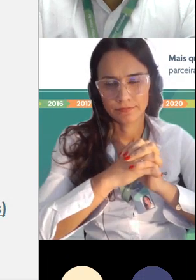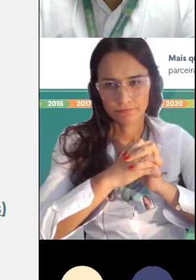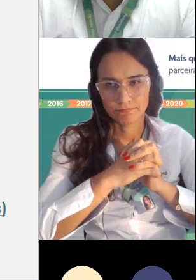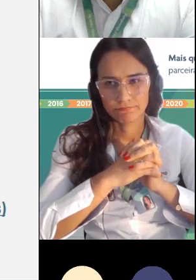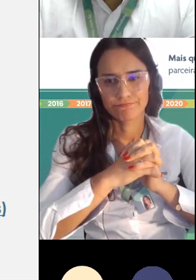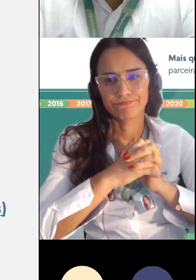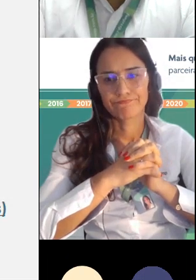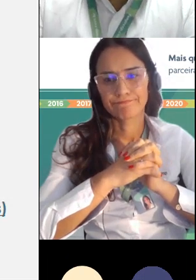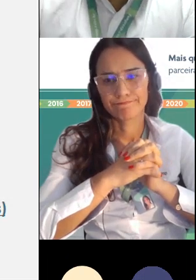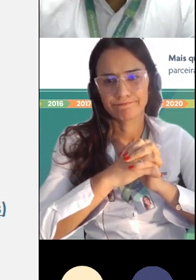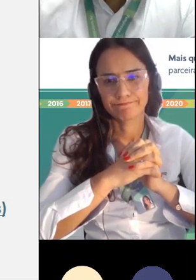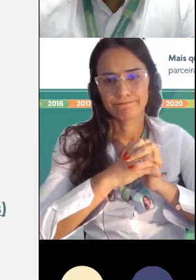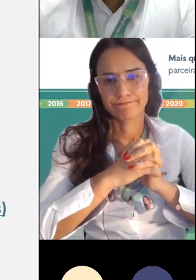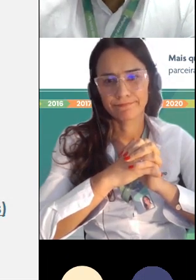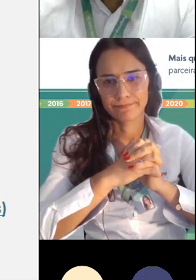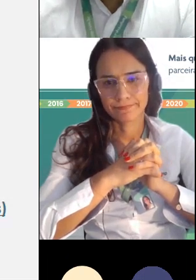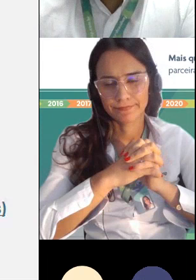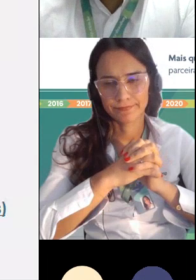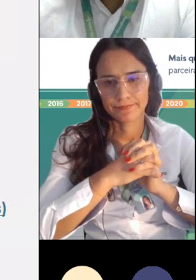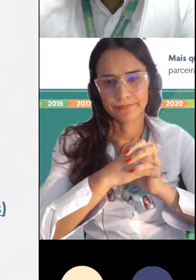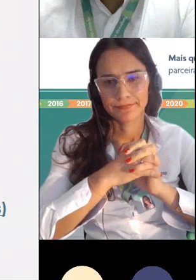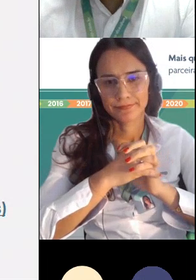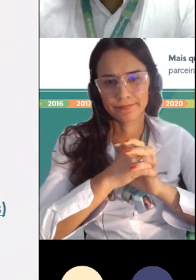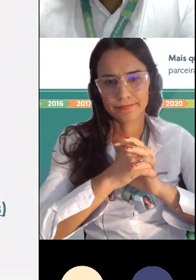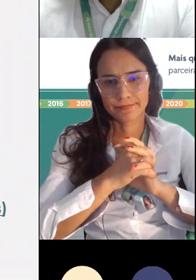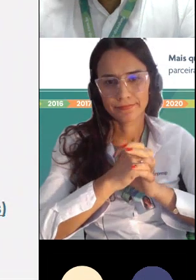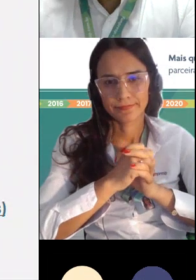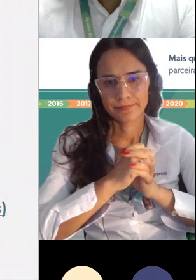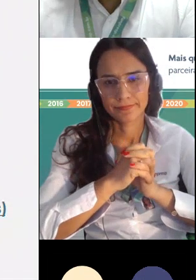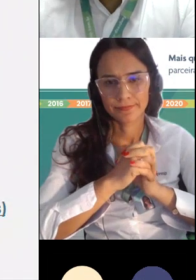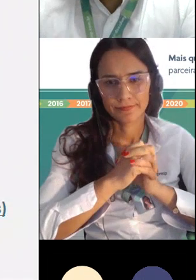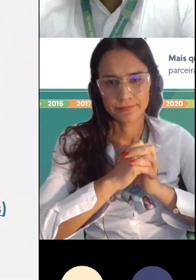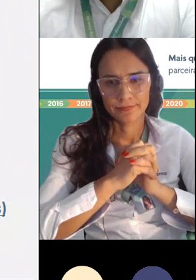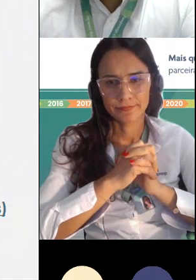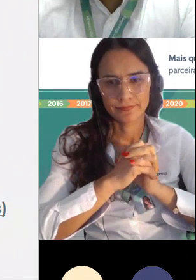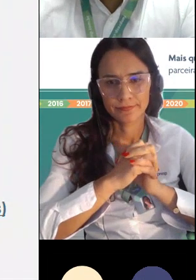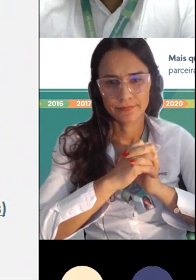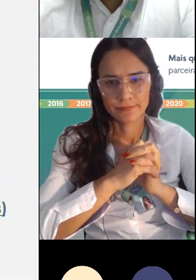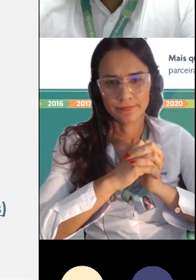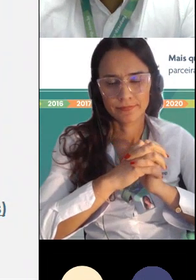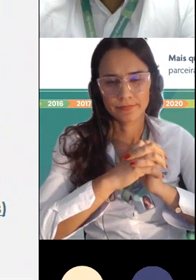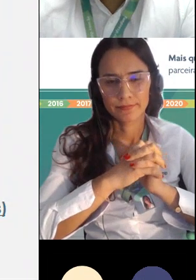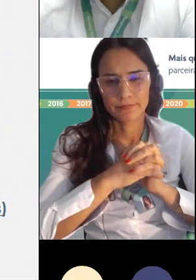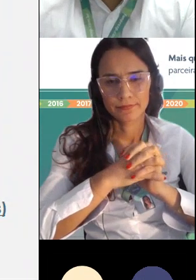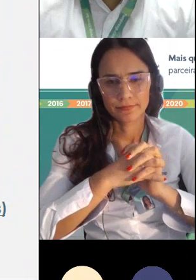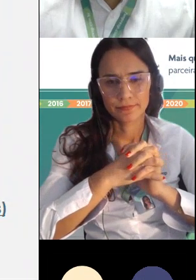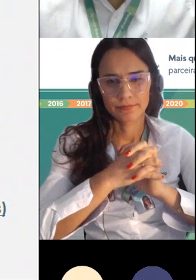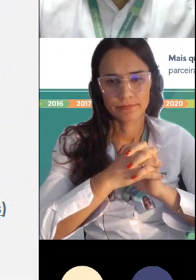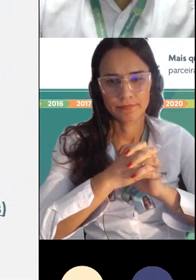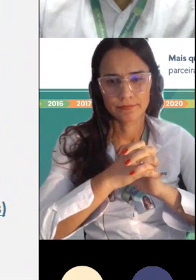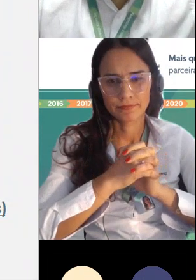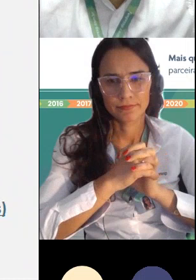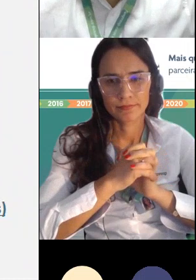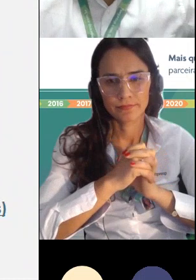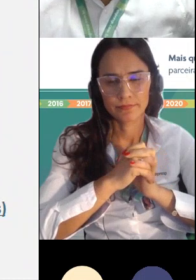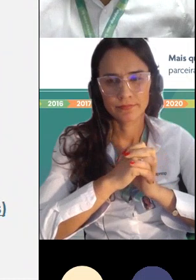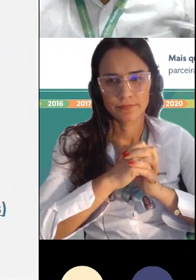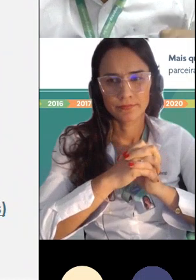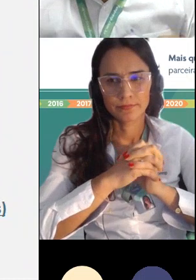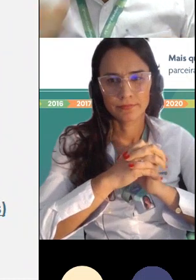menos ainda, né, do que esse valor. Por isso, né, que a gente precisa se planejar. Já pensou se o servidor aqui tem uma remuneração